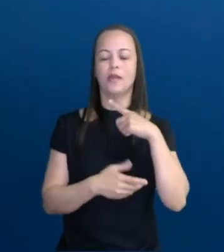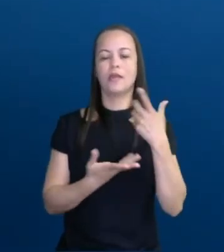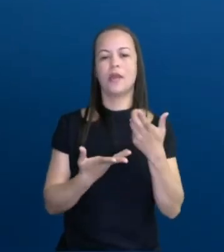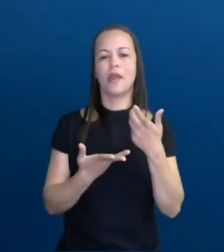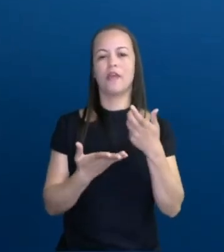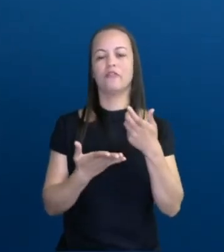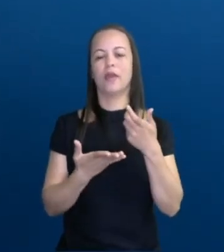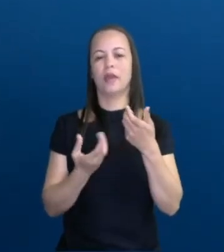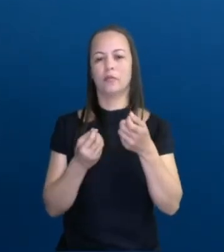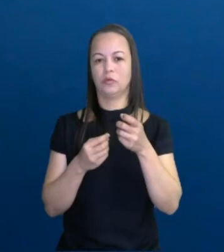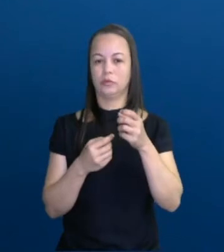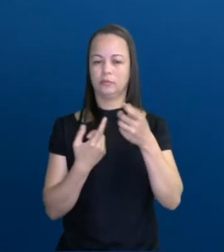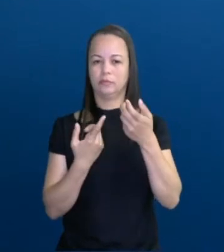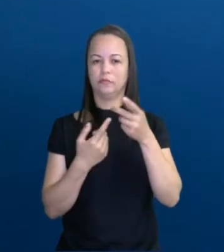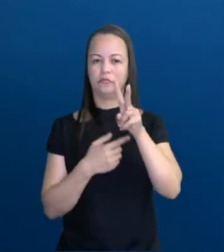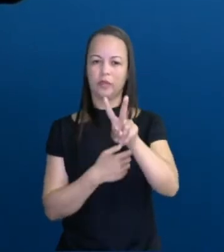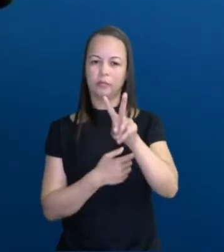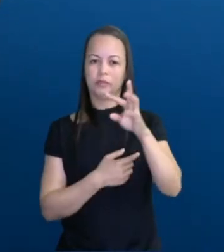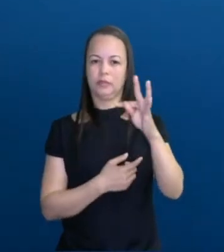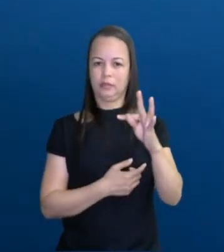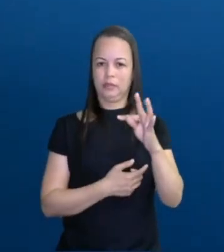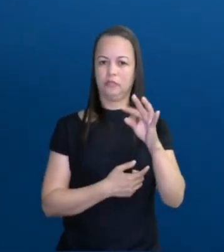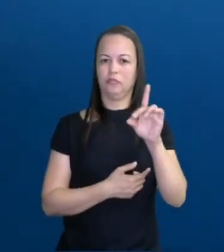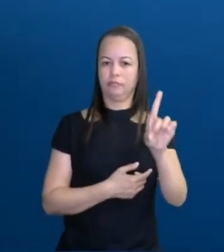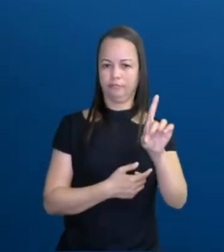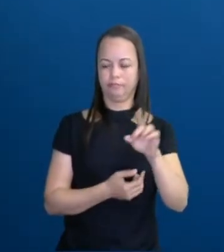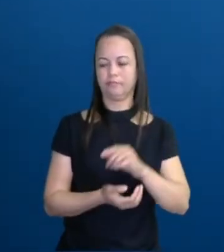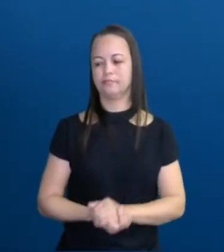transitivo direto.